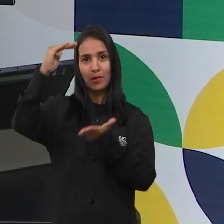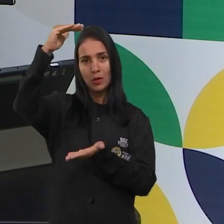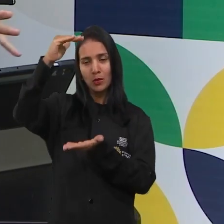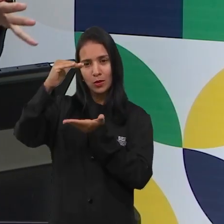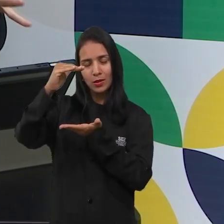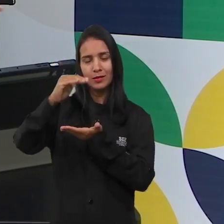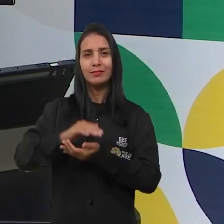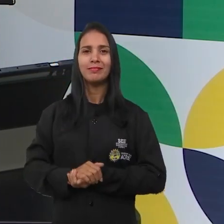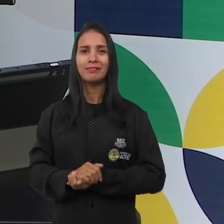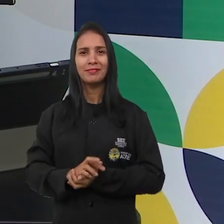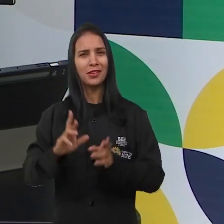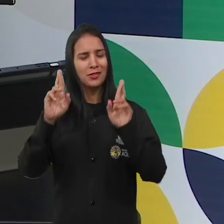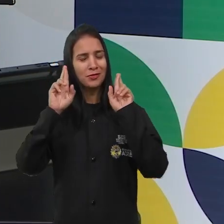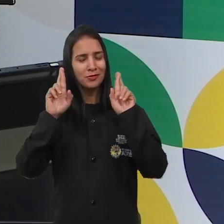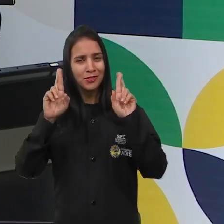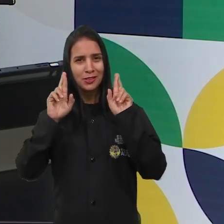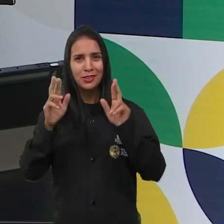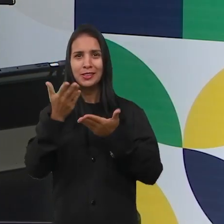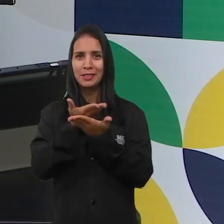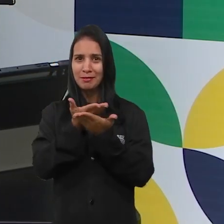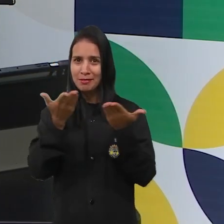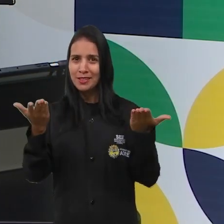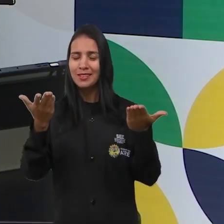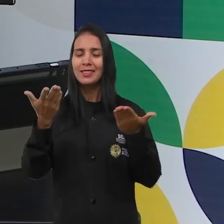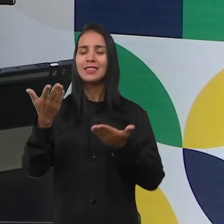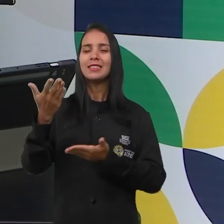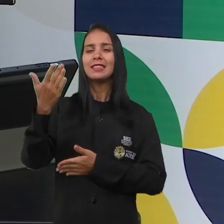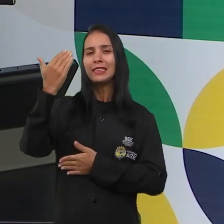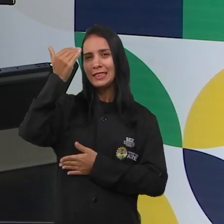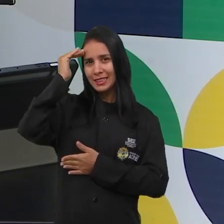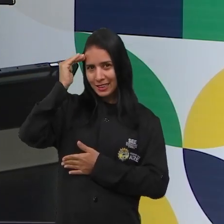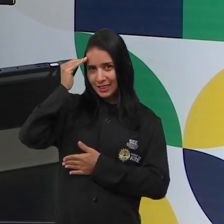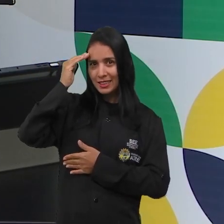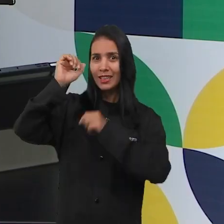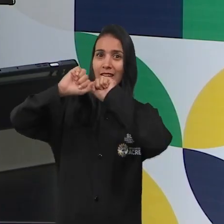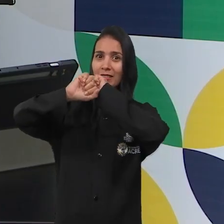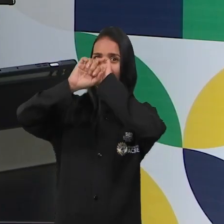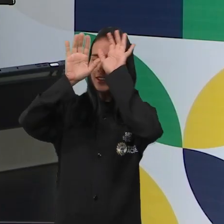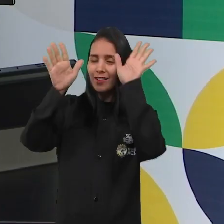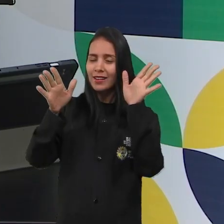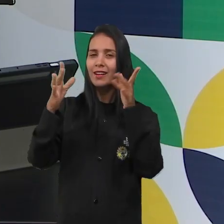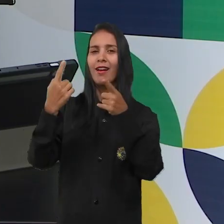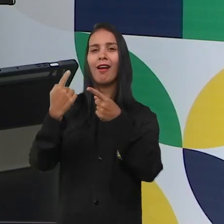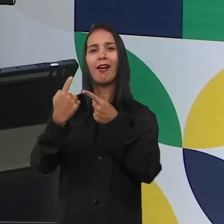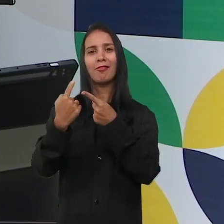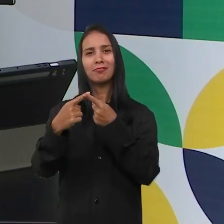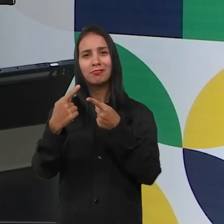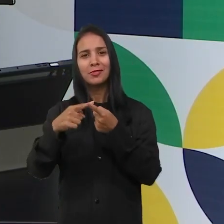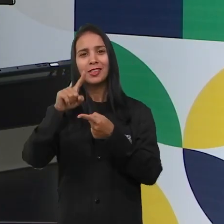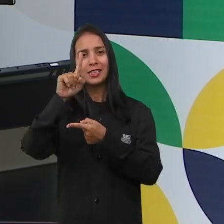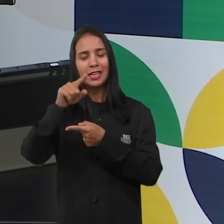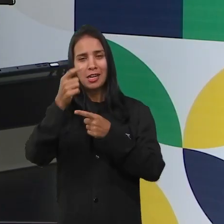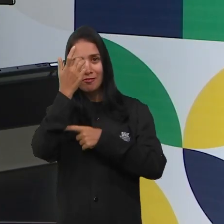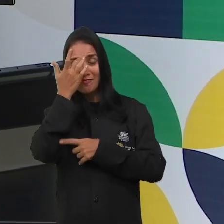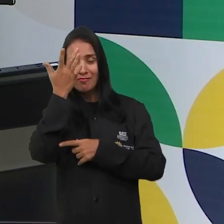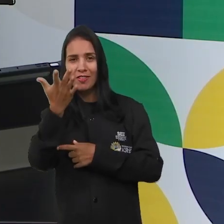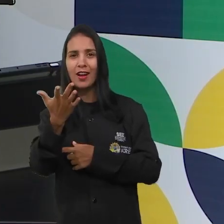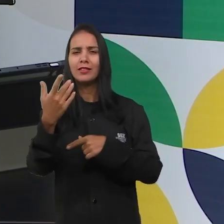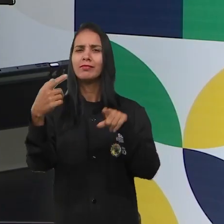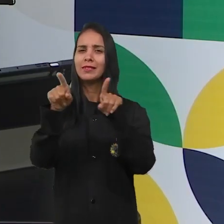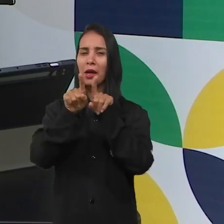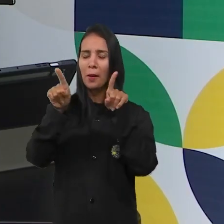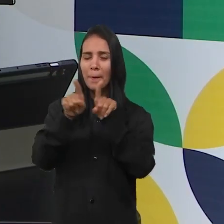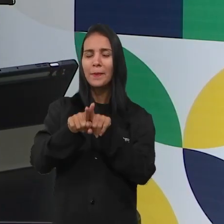eu espero que você tenha compreendido de modo geral como se dá o princípio de Cavalieri e que você tenha entendido também